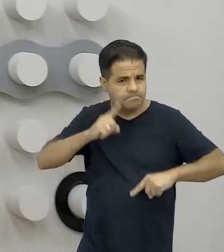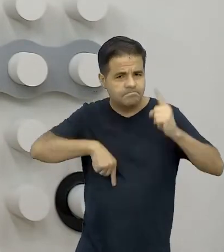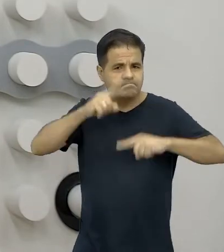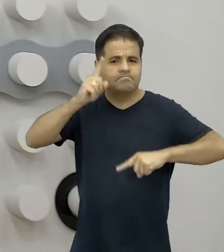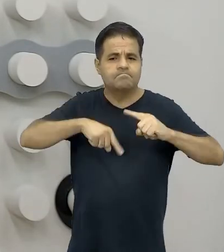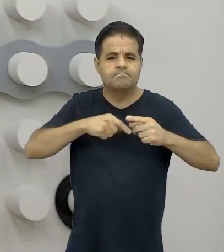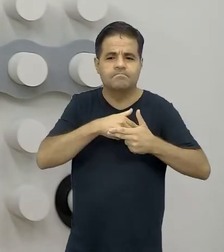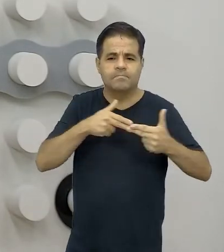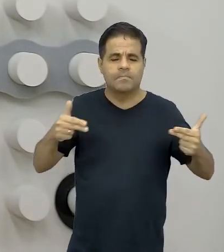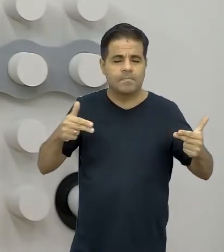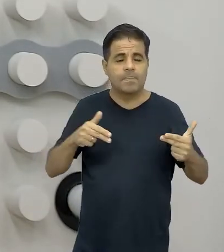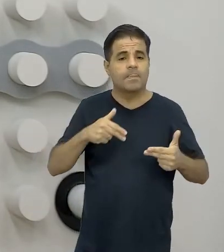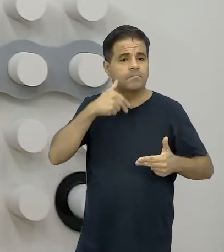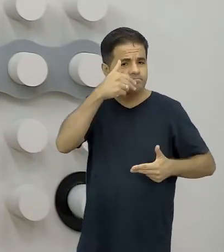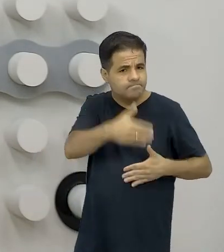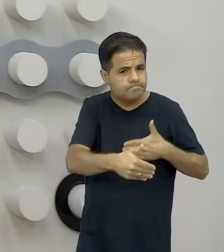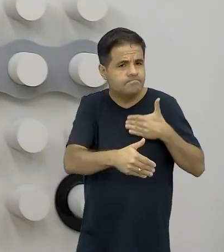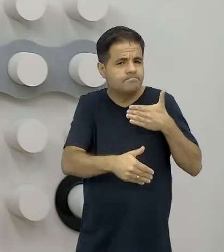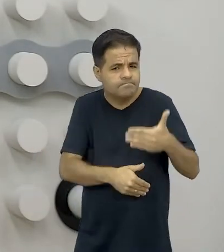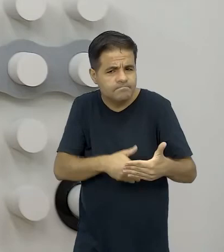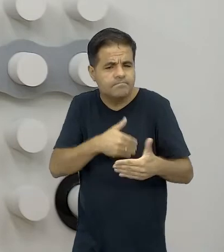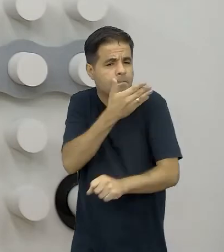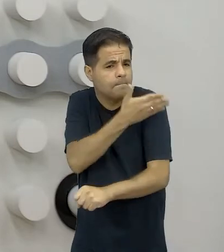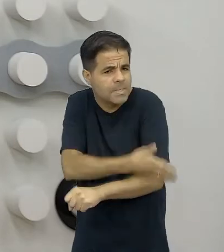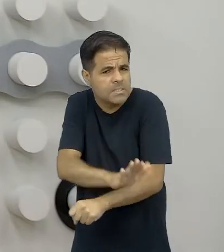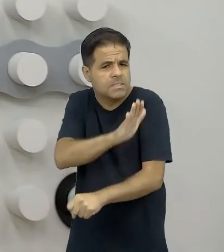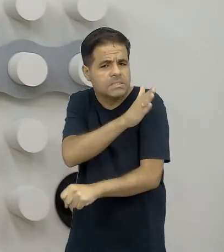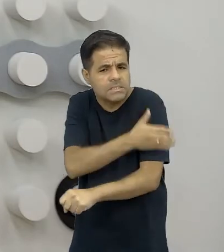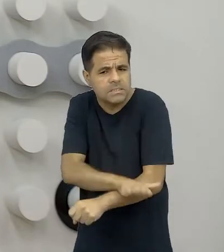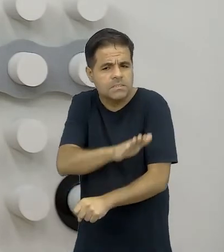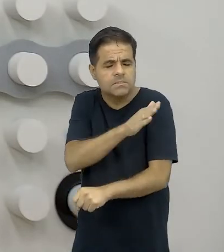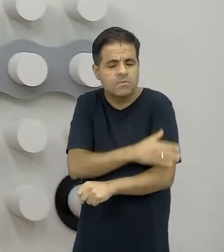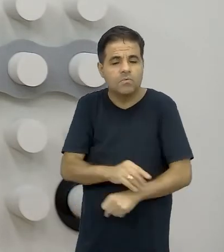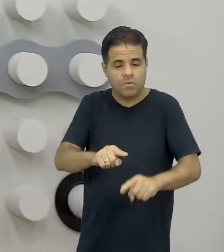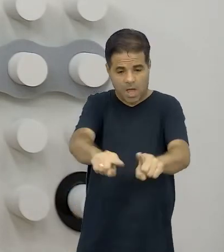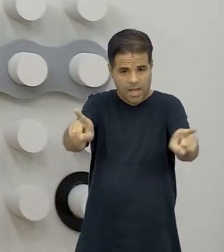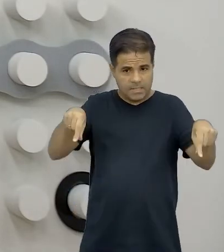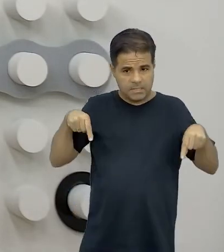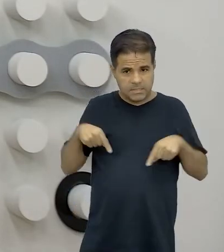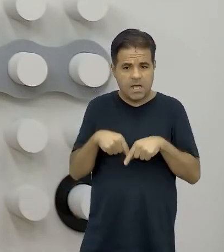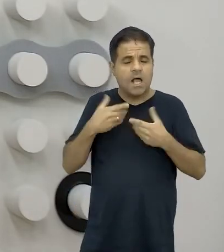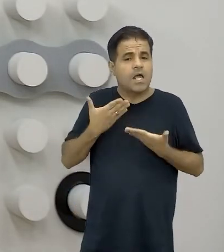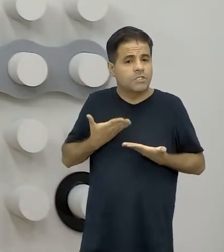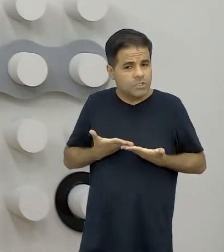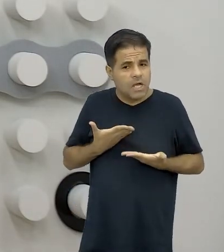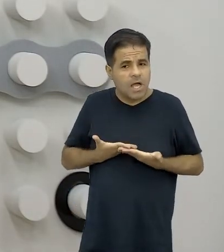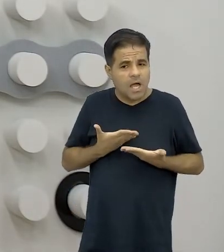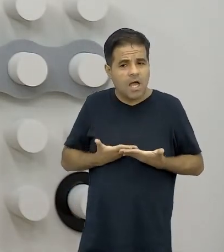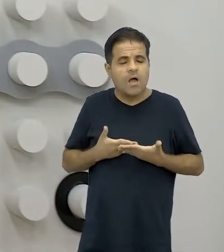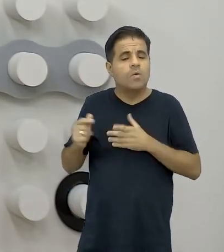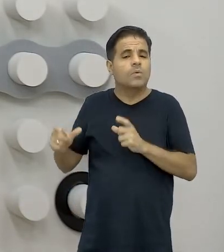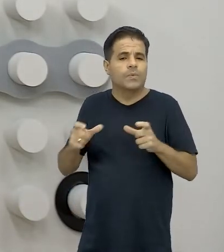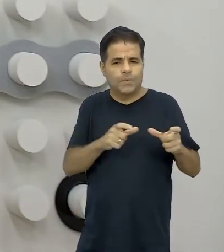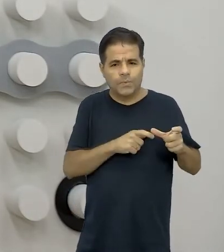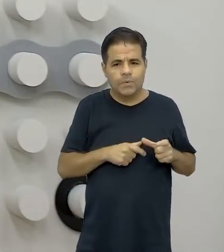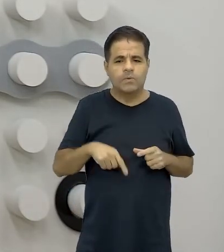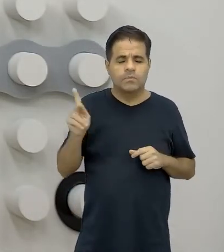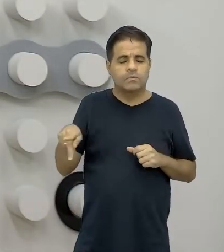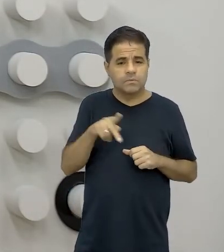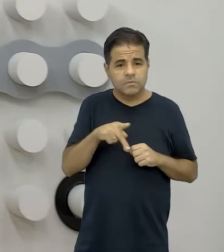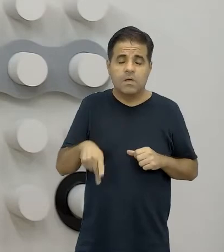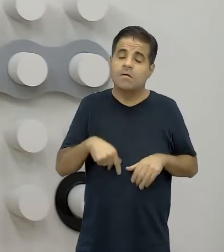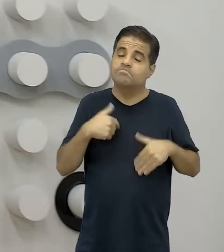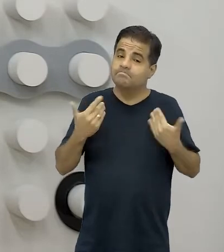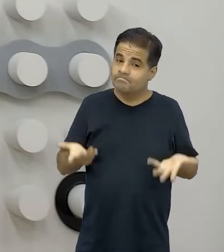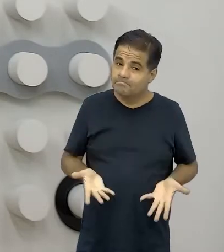né? Então, na medida em que a gente tem esse exercício de pensar a sala de aula, os estudantes, o lugar do estudante, o lugar do professor,